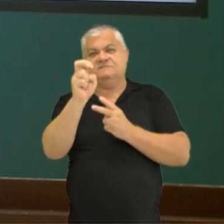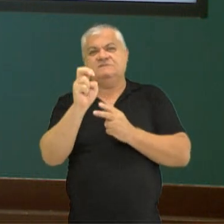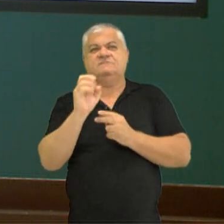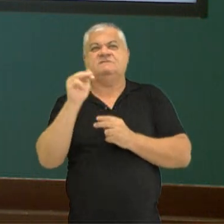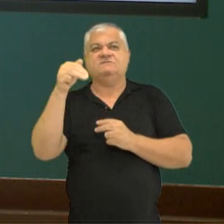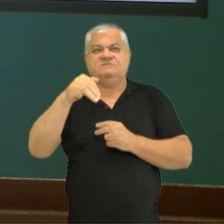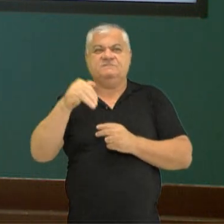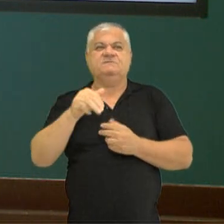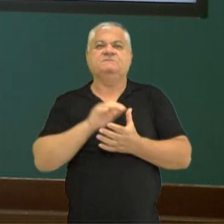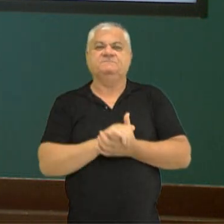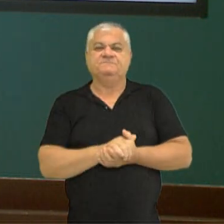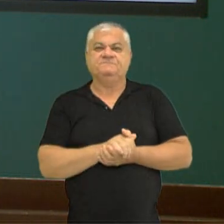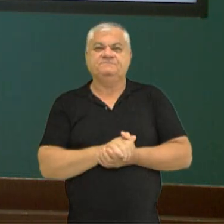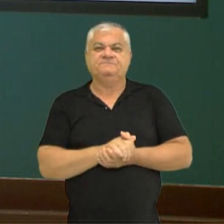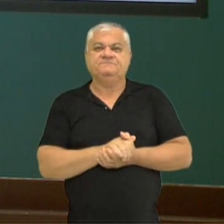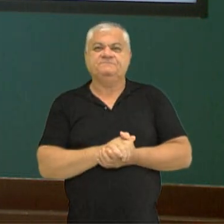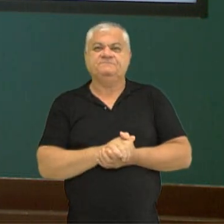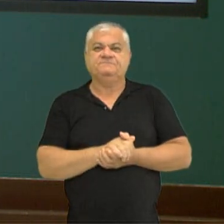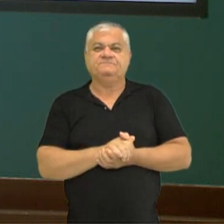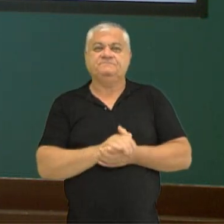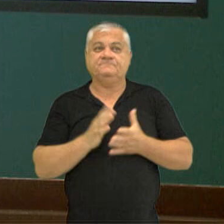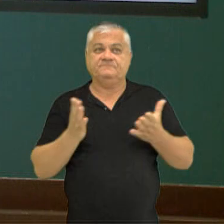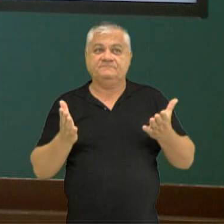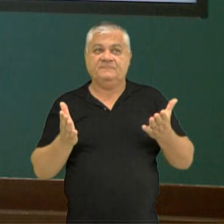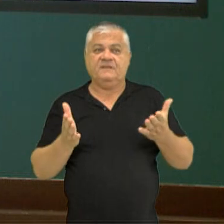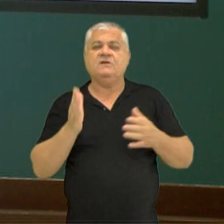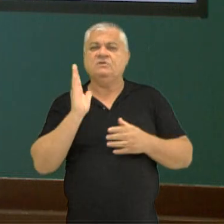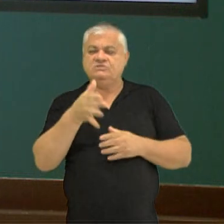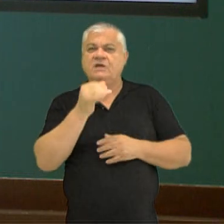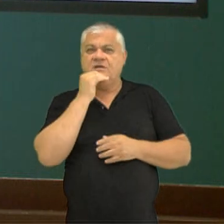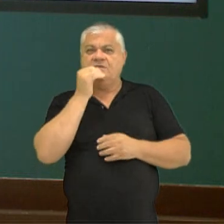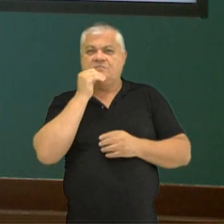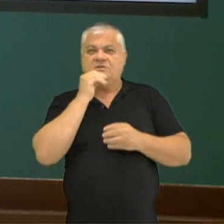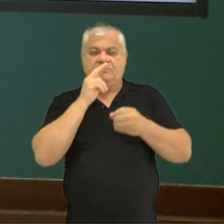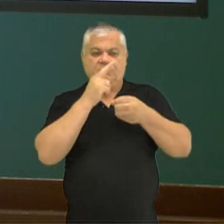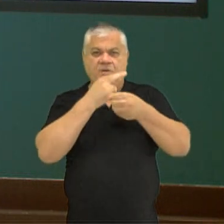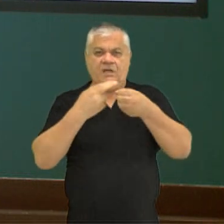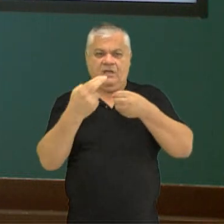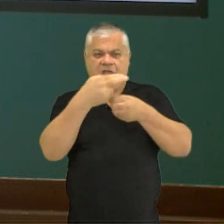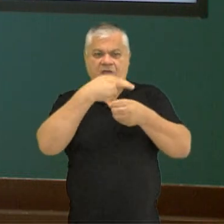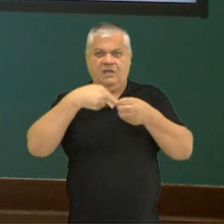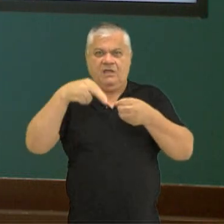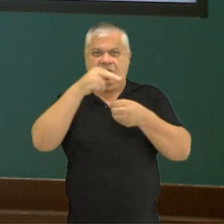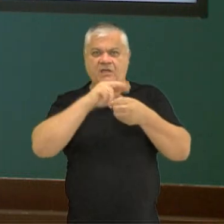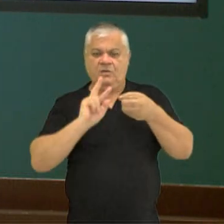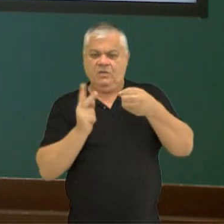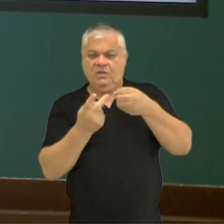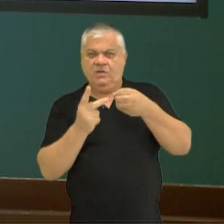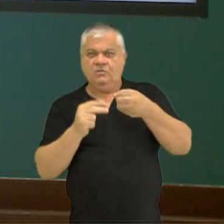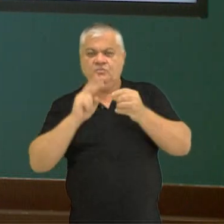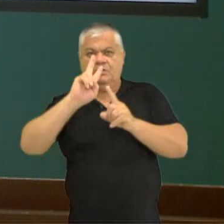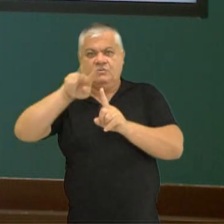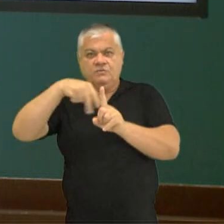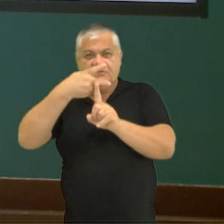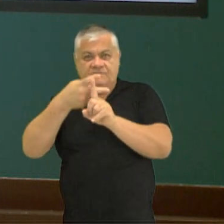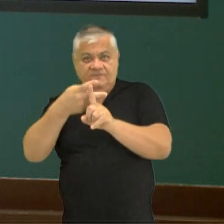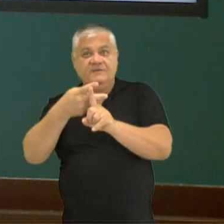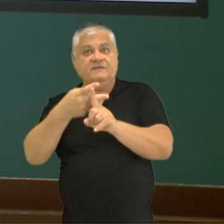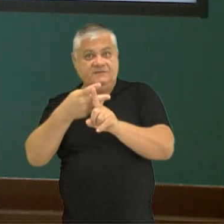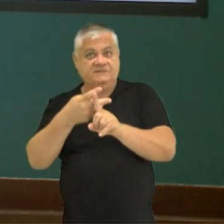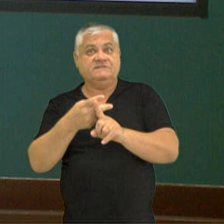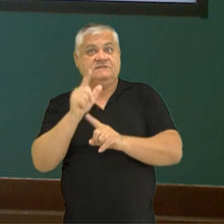8,5 centímetros. Bem, já temos o raio, sabemos que a altura vale 2 vezes o raio, então, portanto, a altura